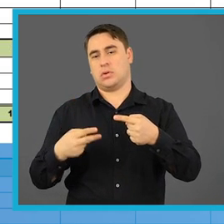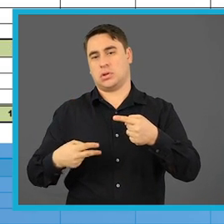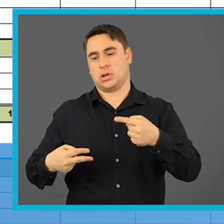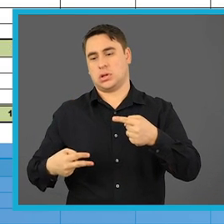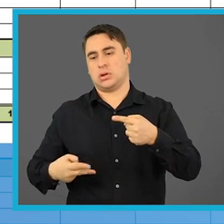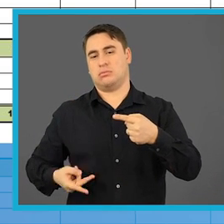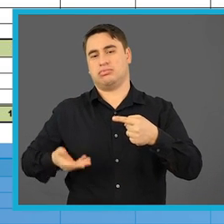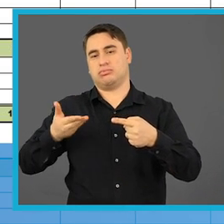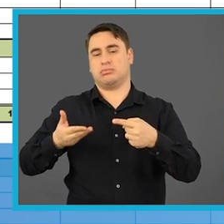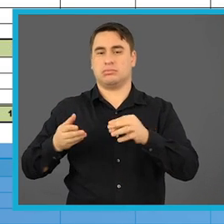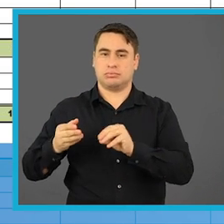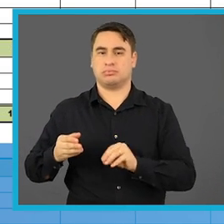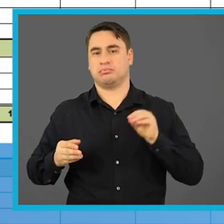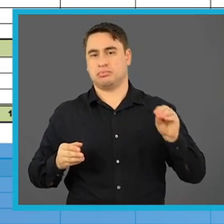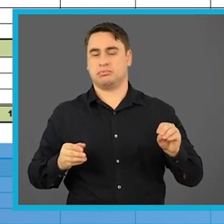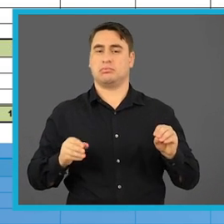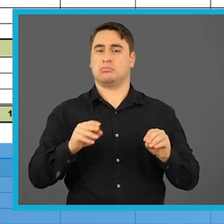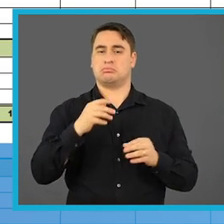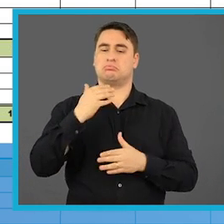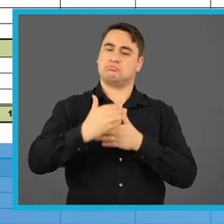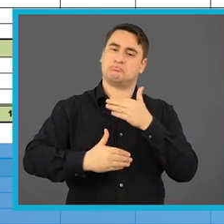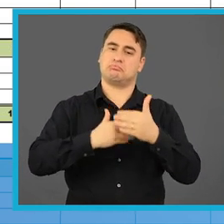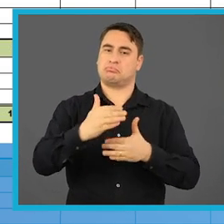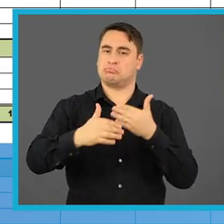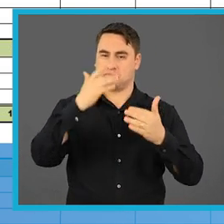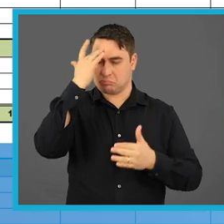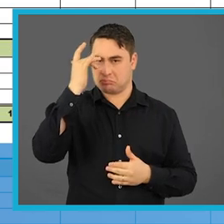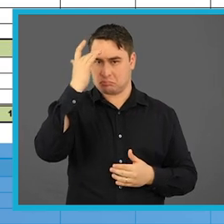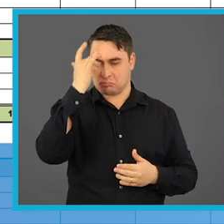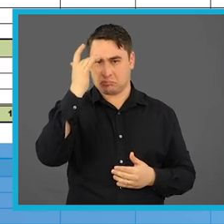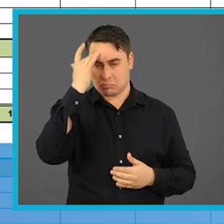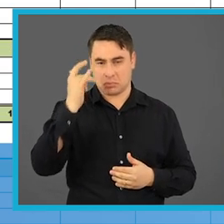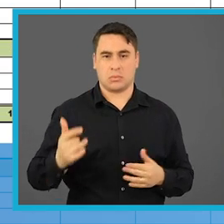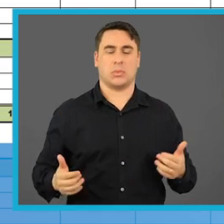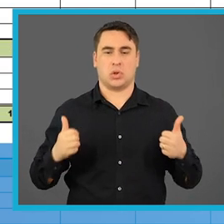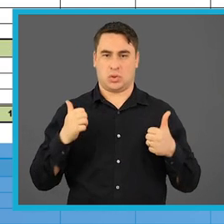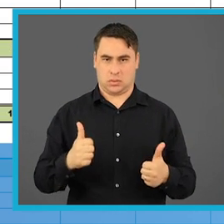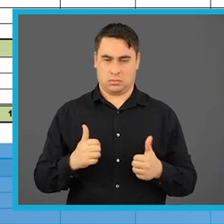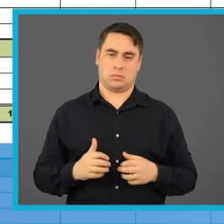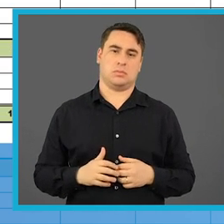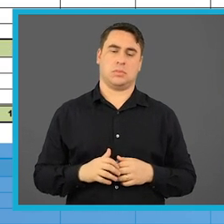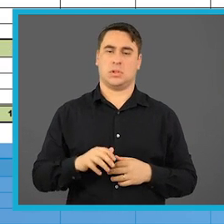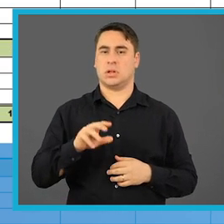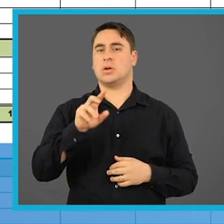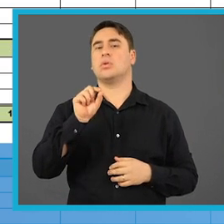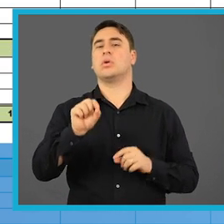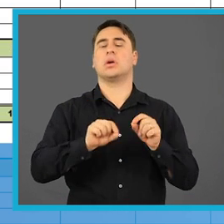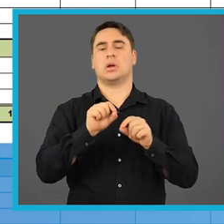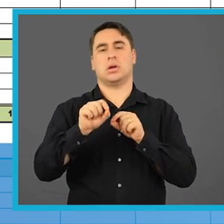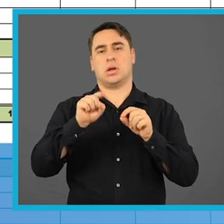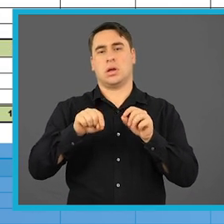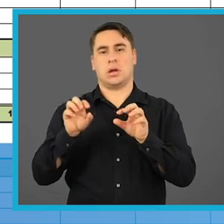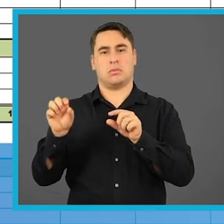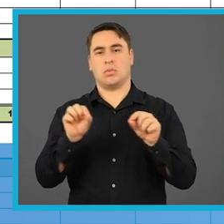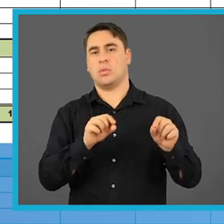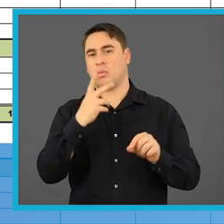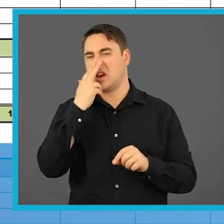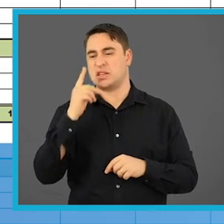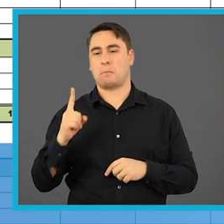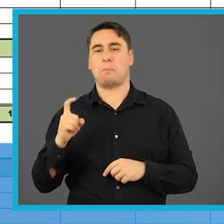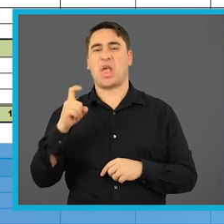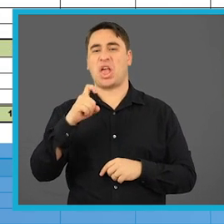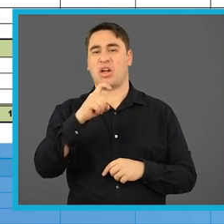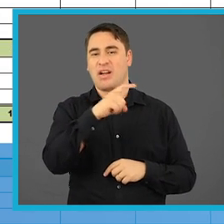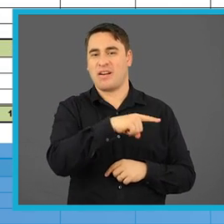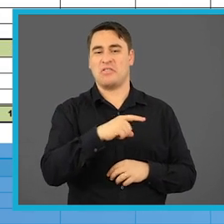valor negativo e vai jogar para cá. E assim sucessivamente. Ou seja, a gente diz que ela faz esse movimento